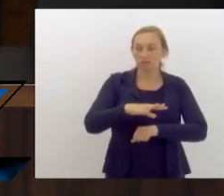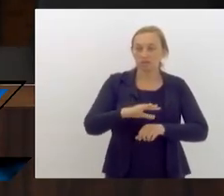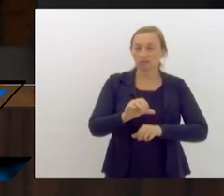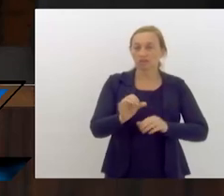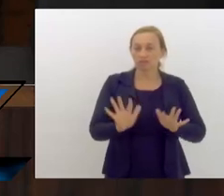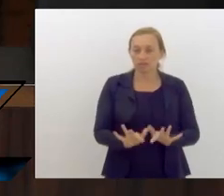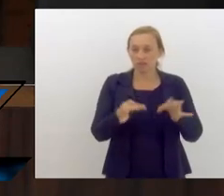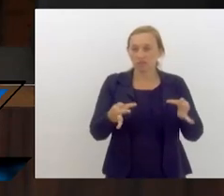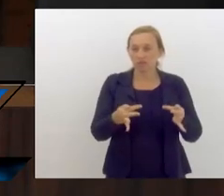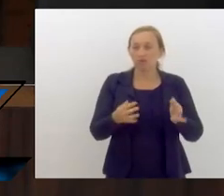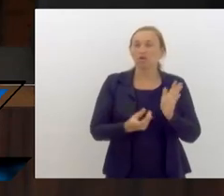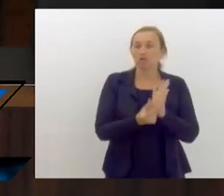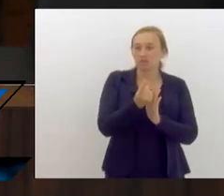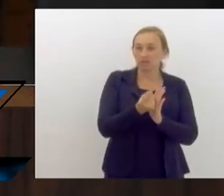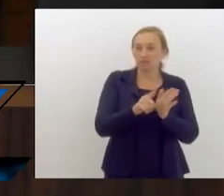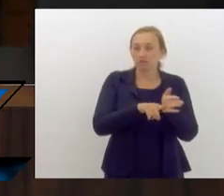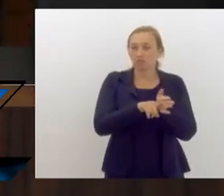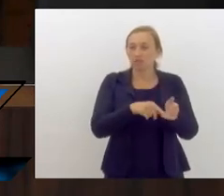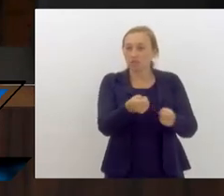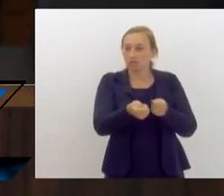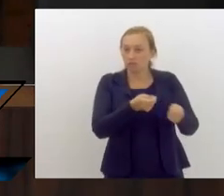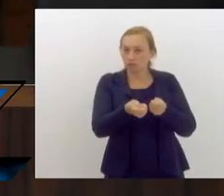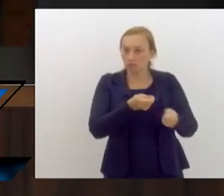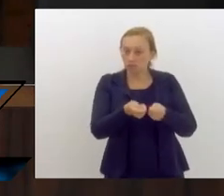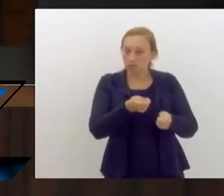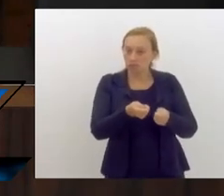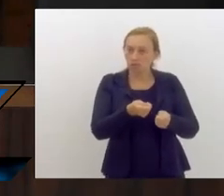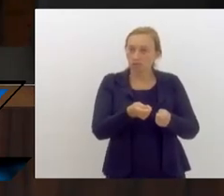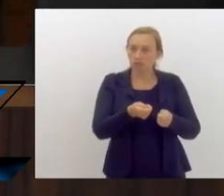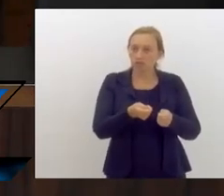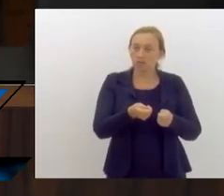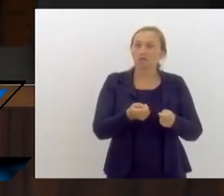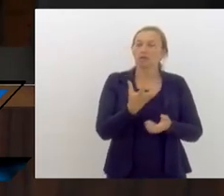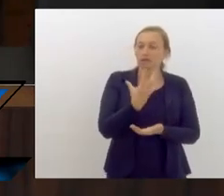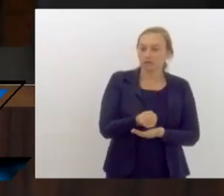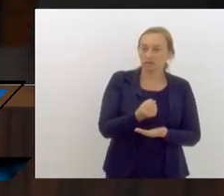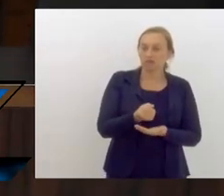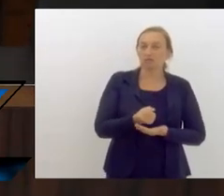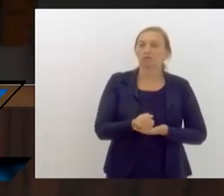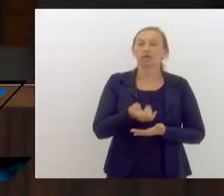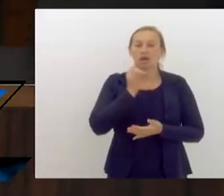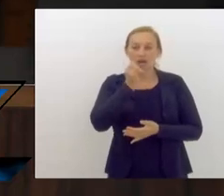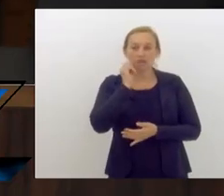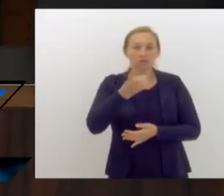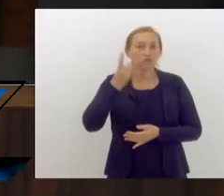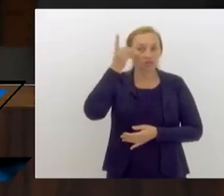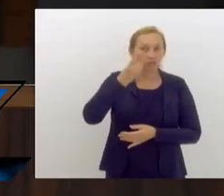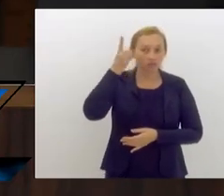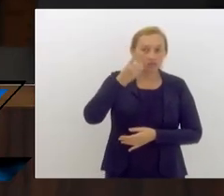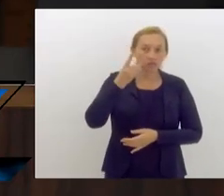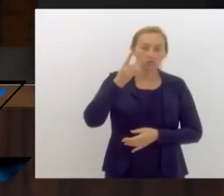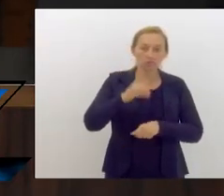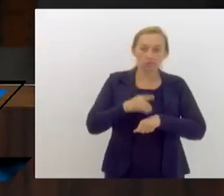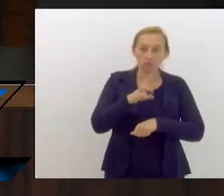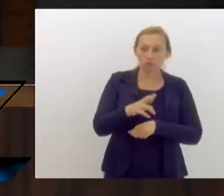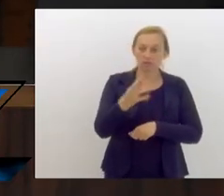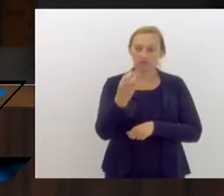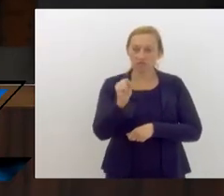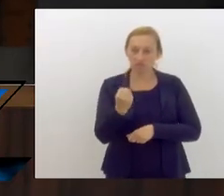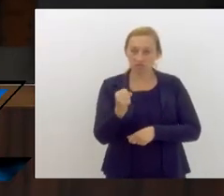e de orçamento Finanças fiscalização financeira e controle favorável relatores deputados Dr Serginho